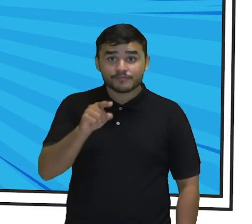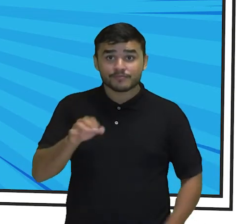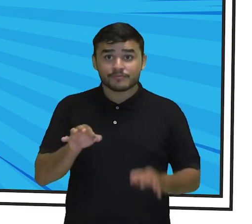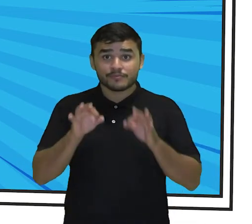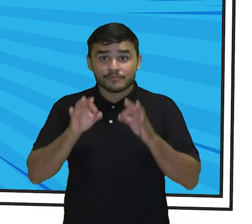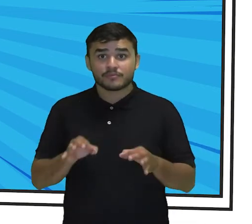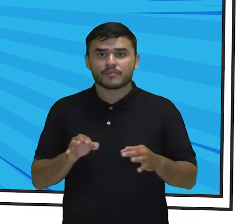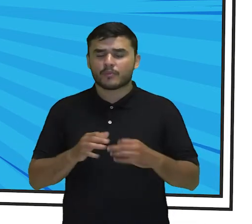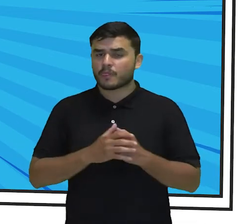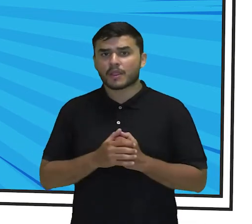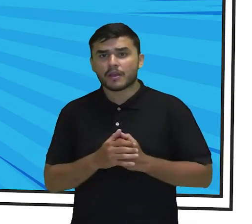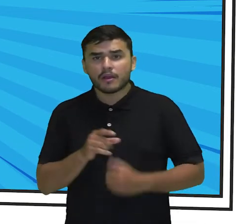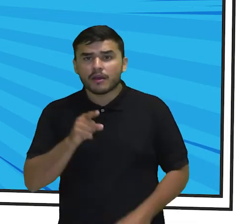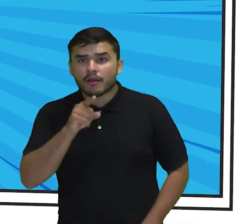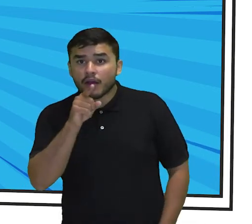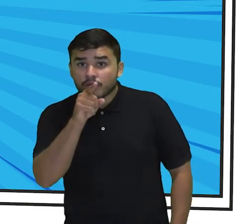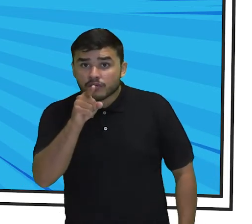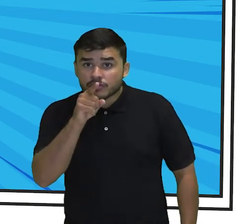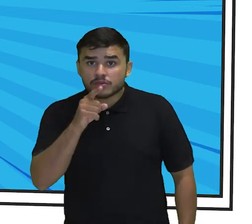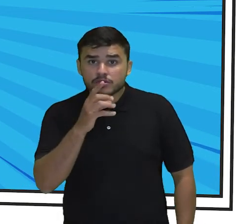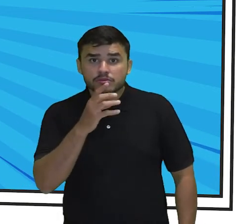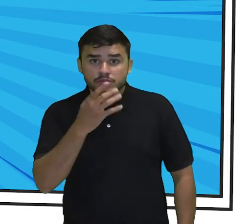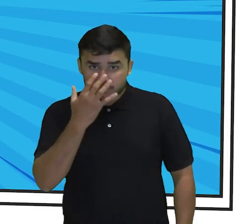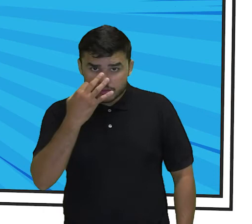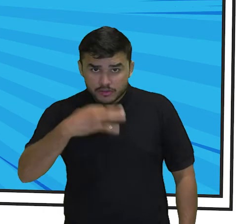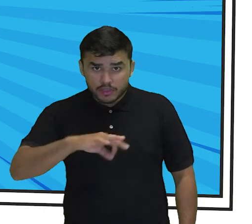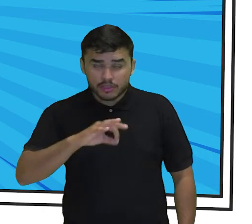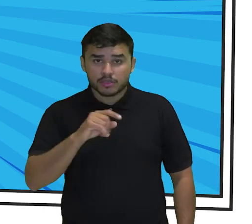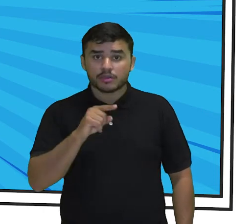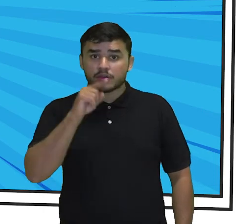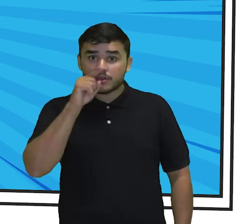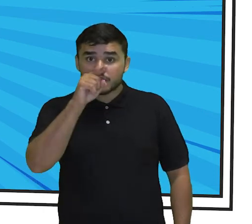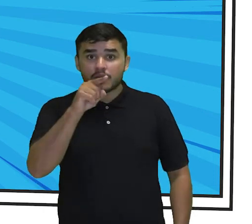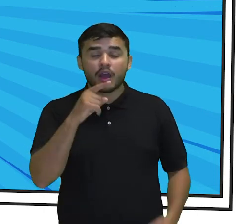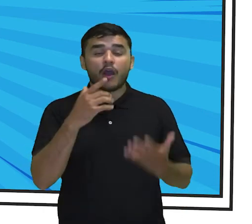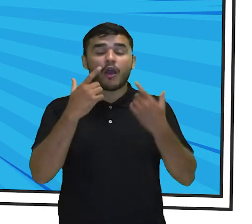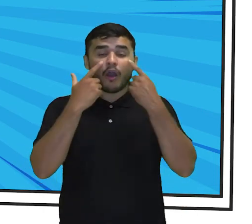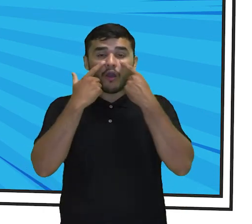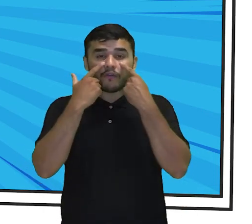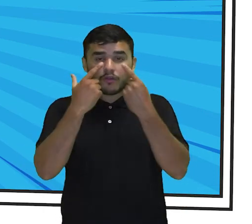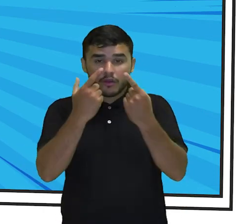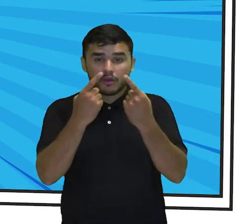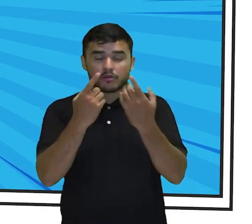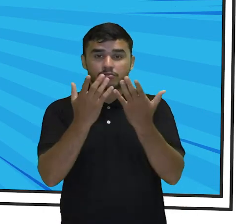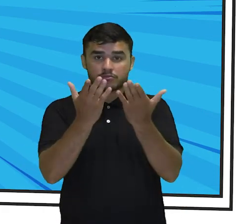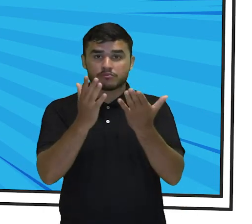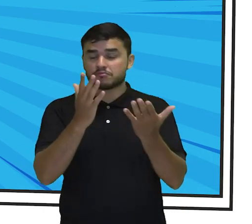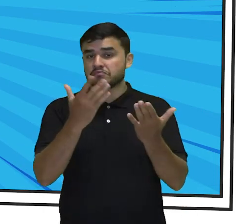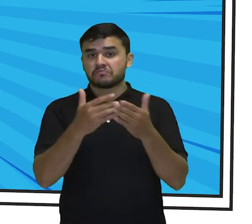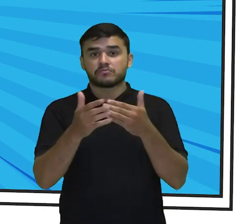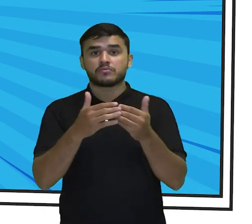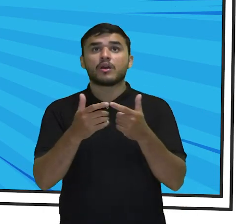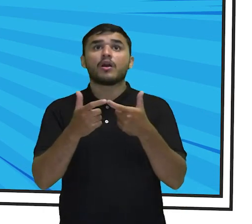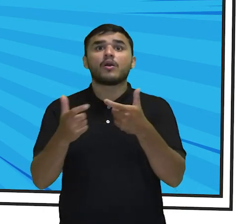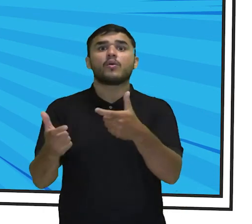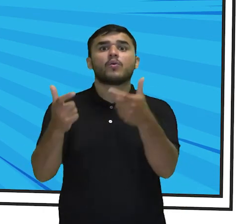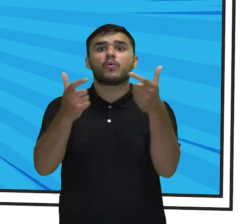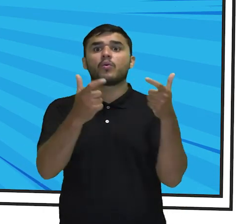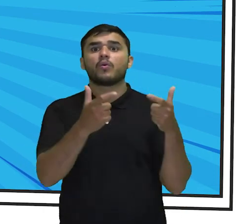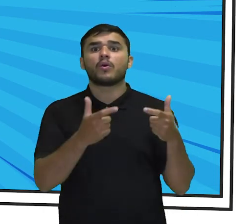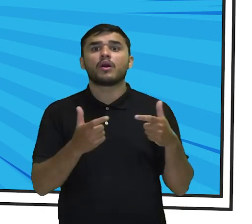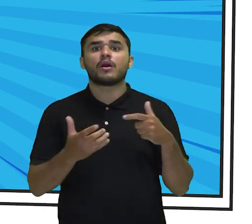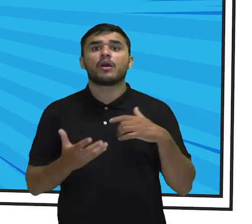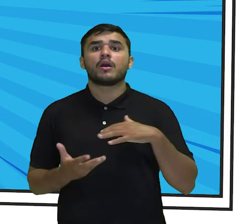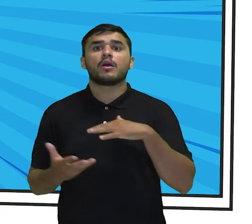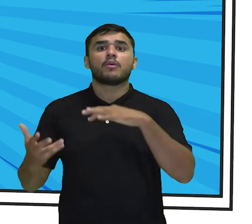estou aí com você, mas eu tenho certeza que se eu pegar você e colocar em qualquer parte do mundo, você